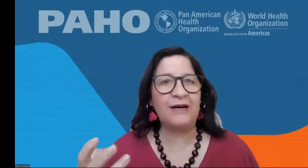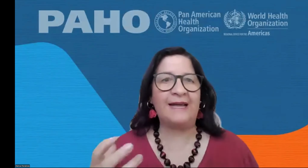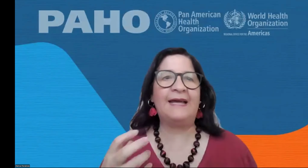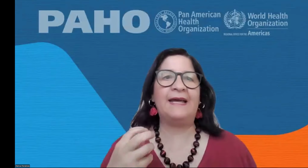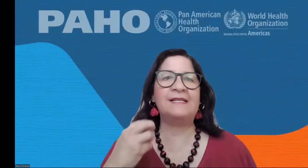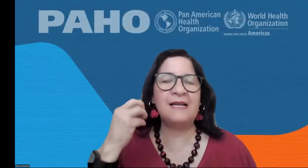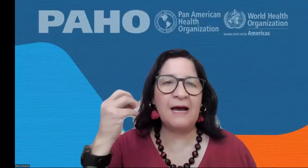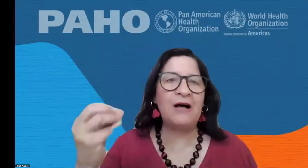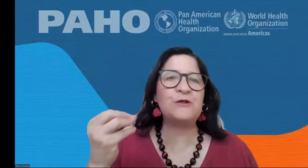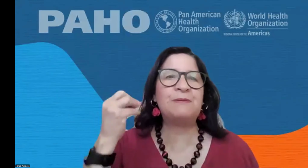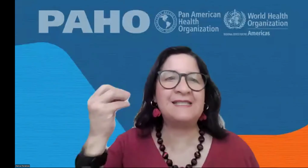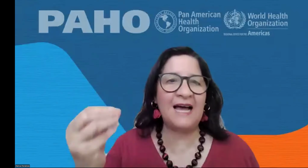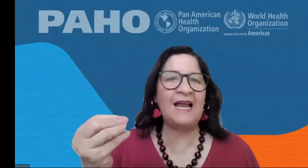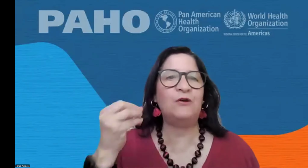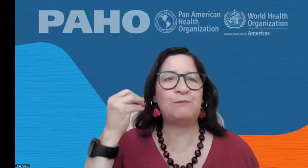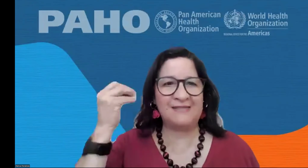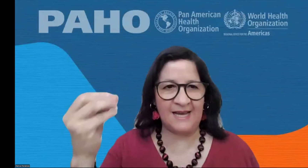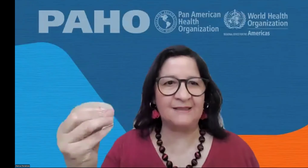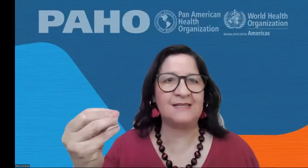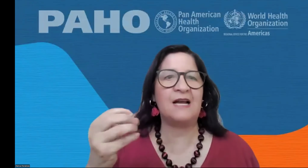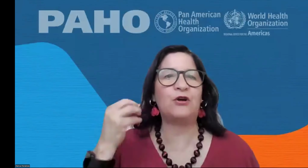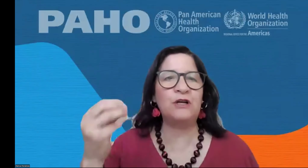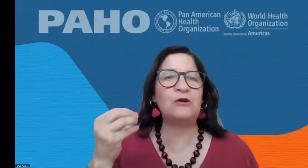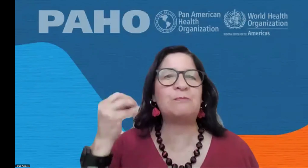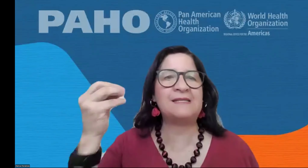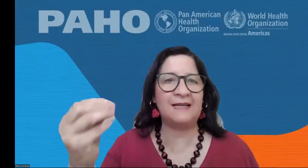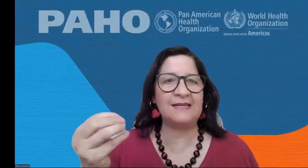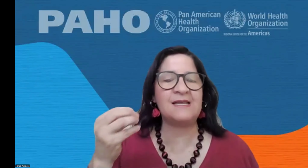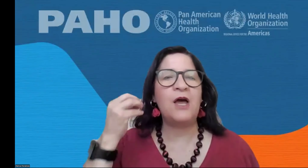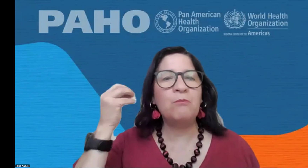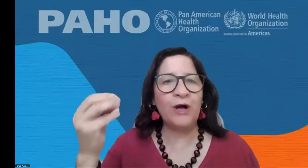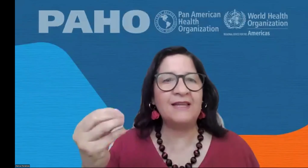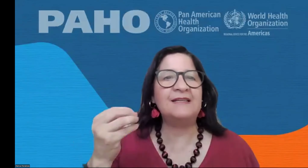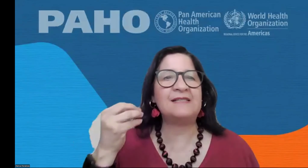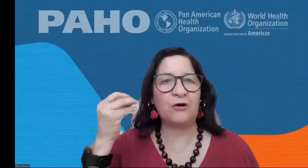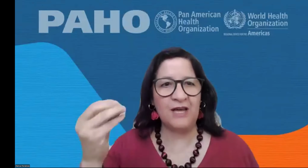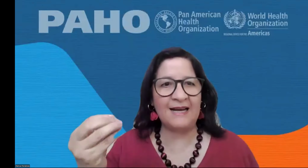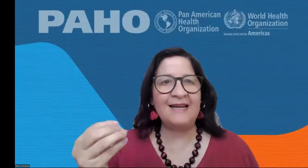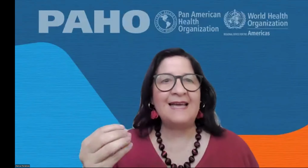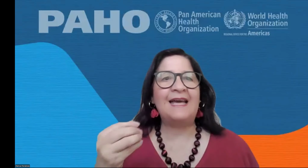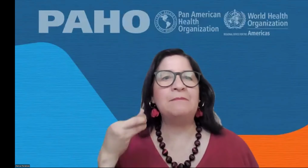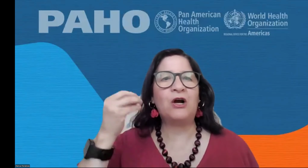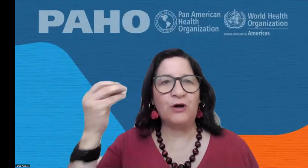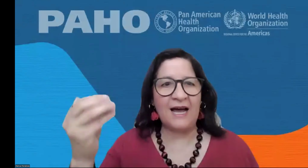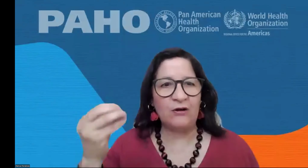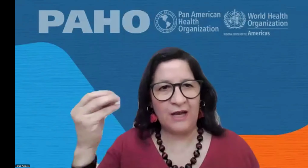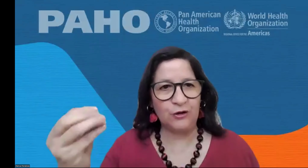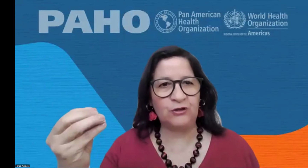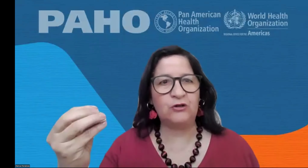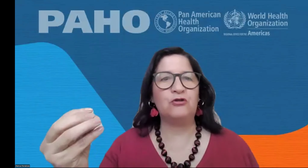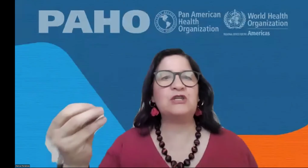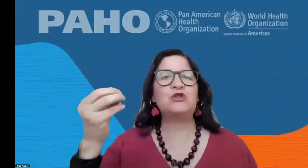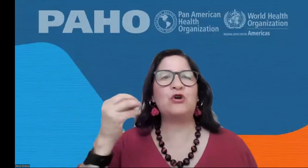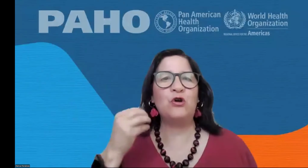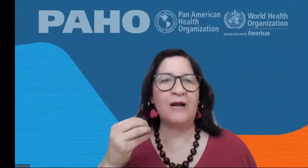menos para mim, a novidade maior seria o chamado especial dos pacientes, o papel que os pacientes podem